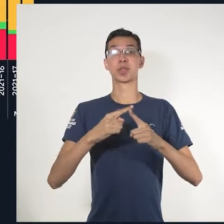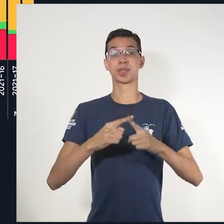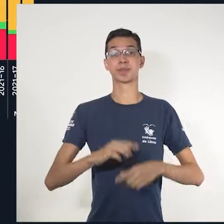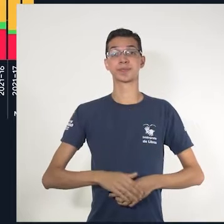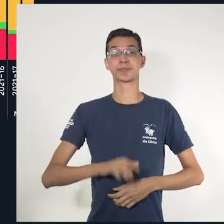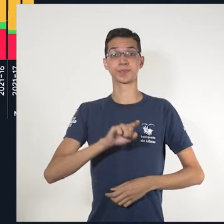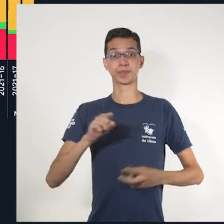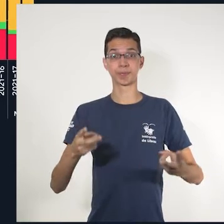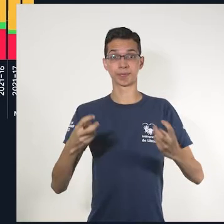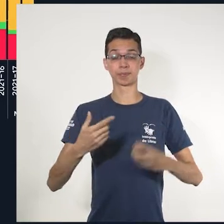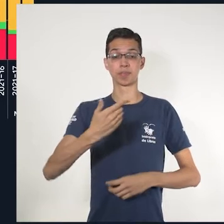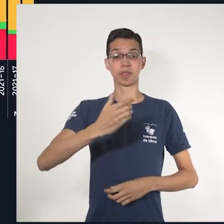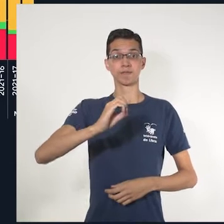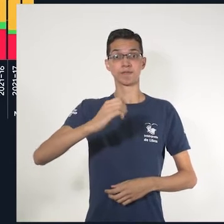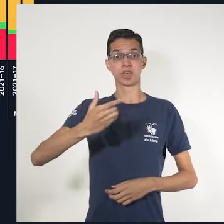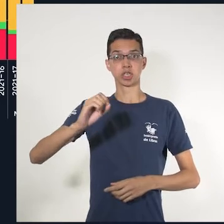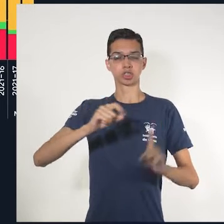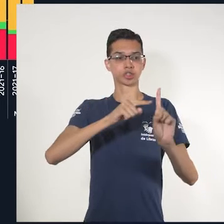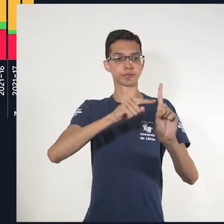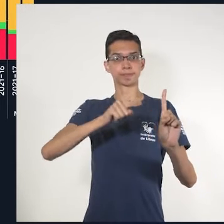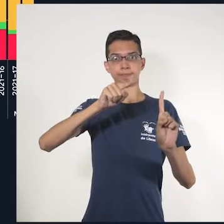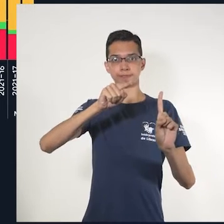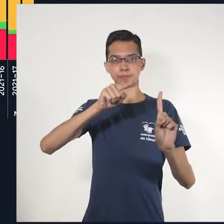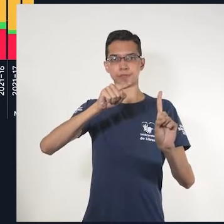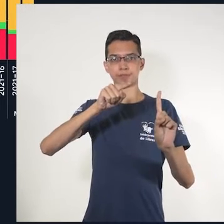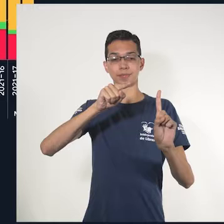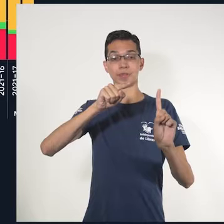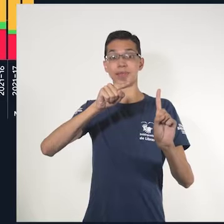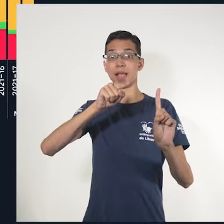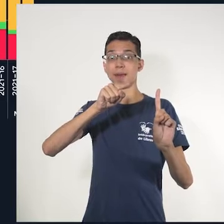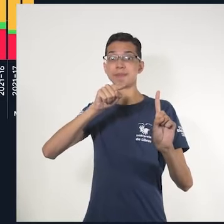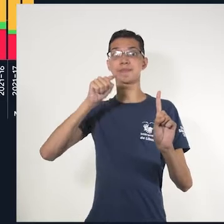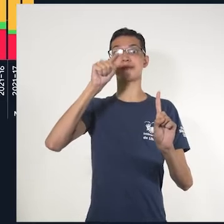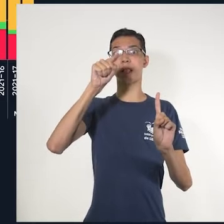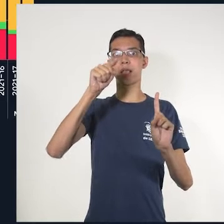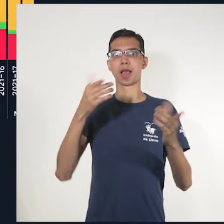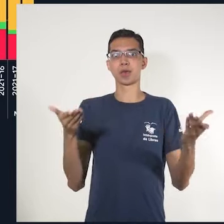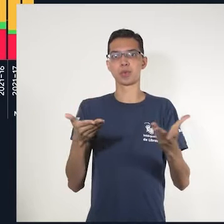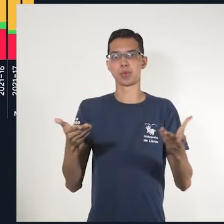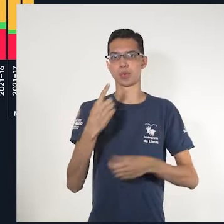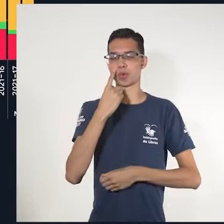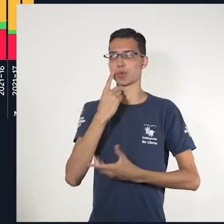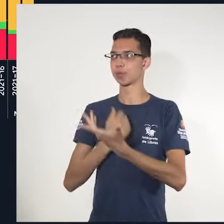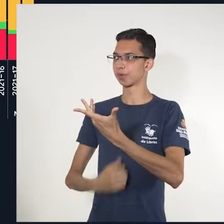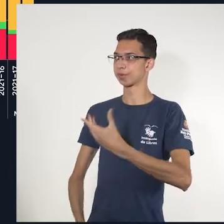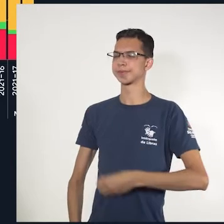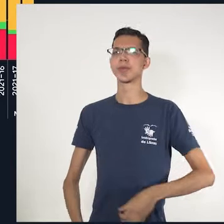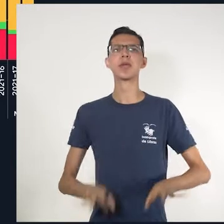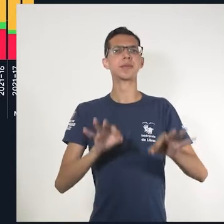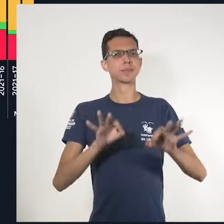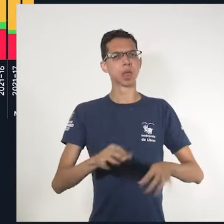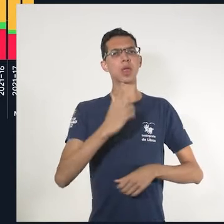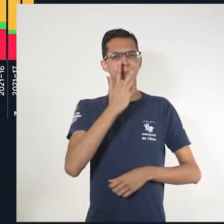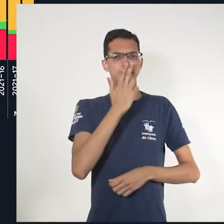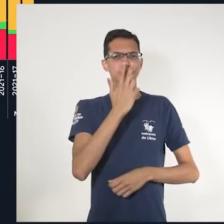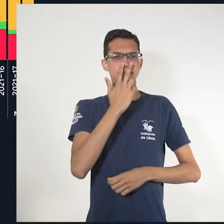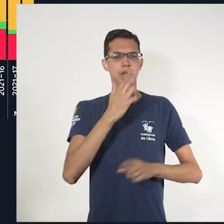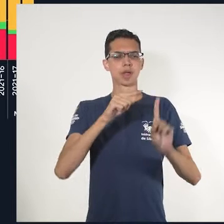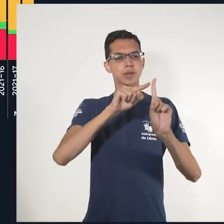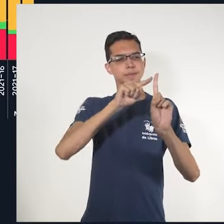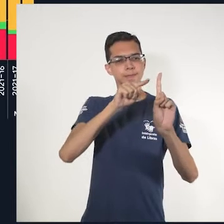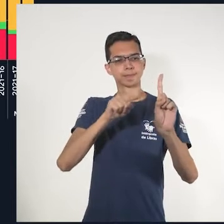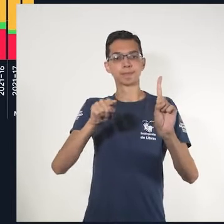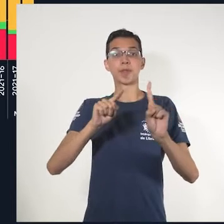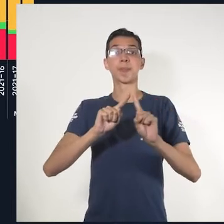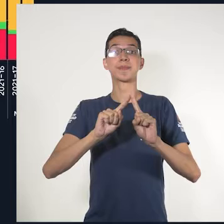da pandemia em 2020. Mesmo tendo ocorrido uma ligeira queda, entramos num